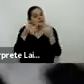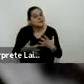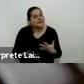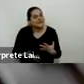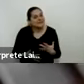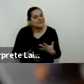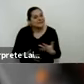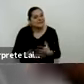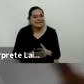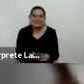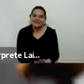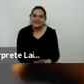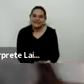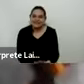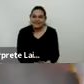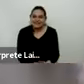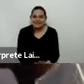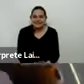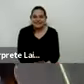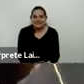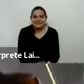Fernando.